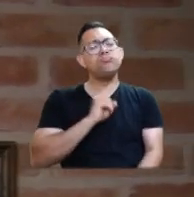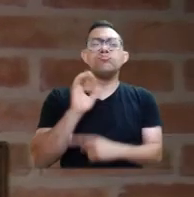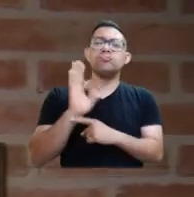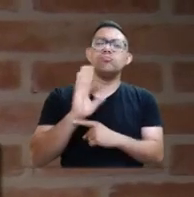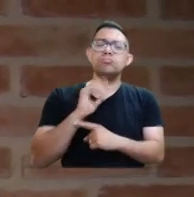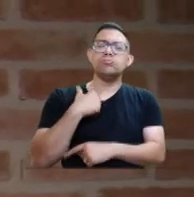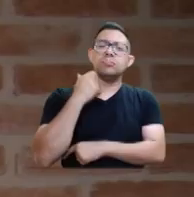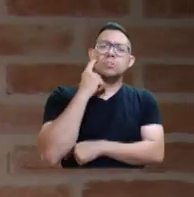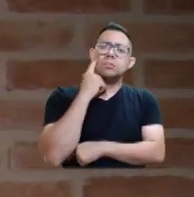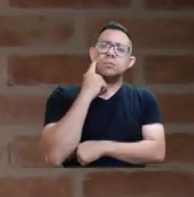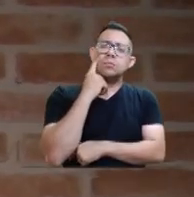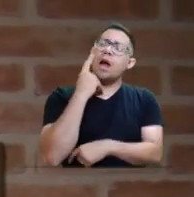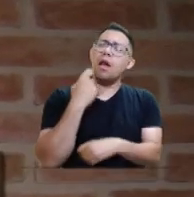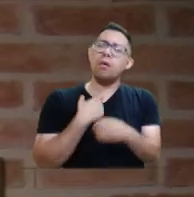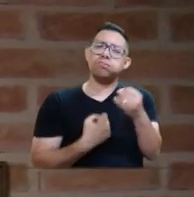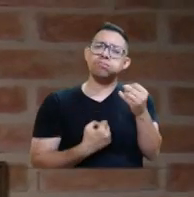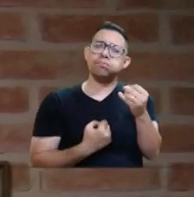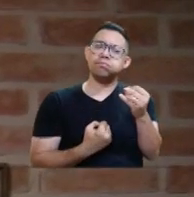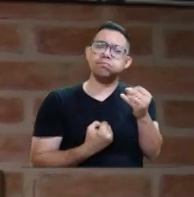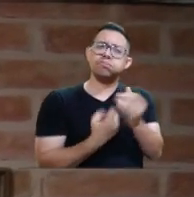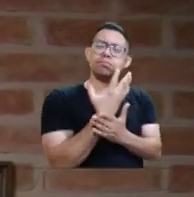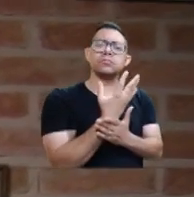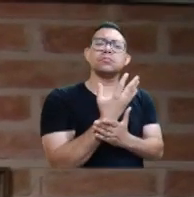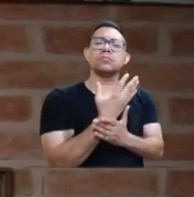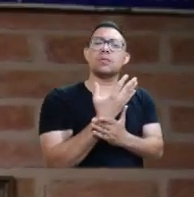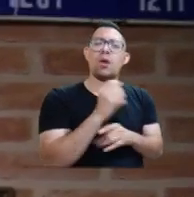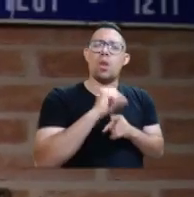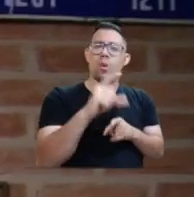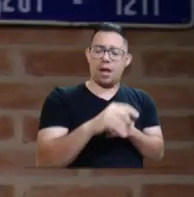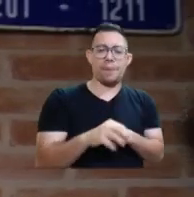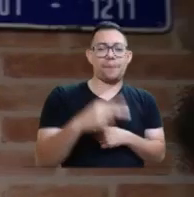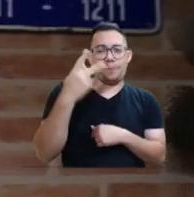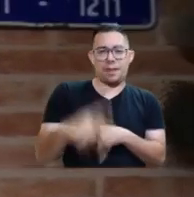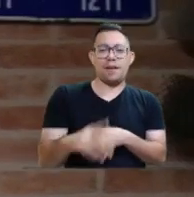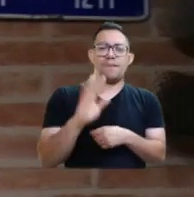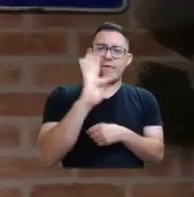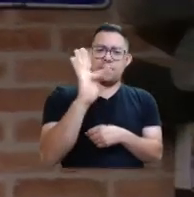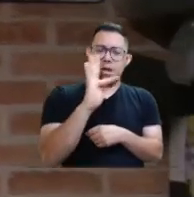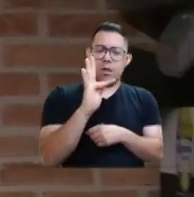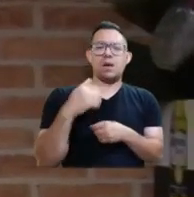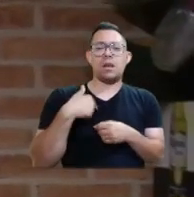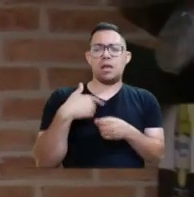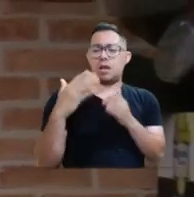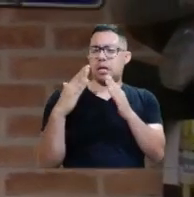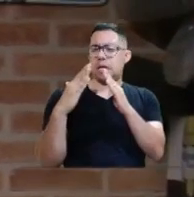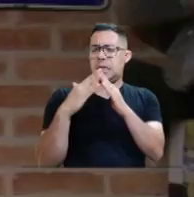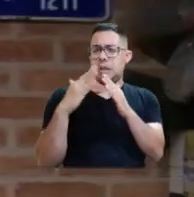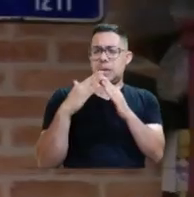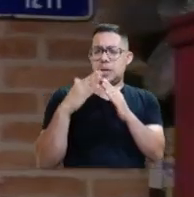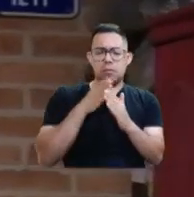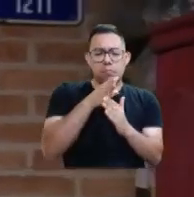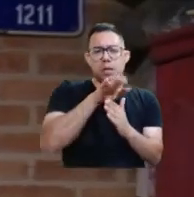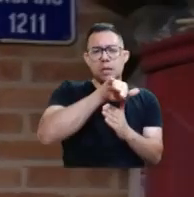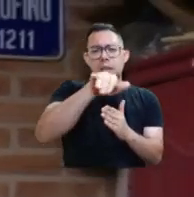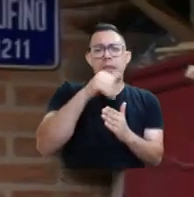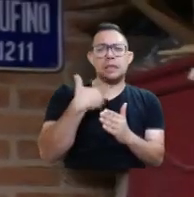assistir filme. Aí eu falei que eu vou pôr uma locadora. Porque aqui em Franca tinha um senhor, nessa rua aqui, na esquina